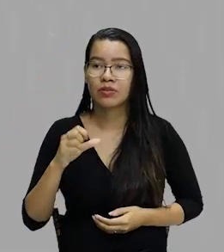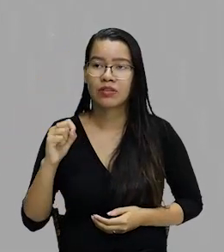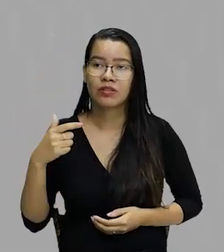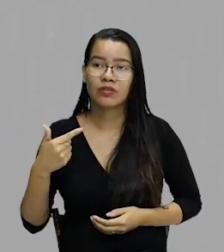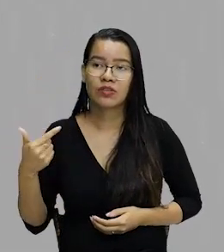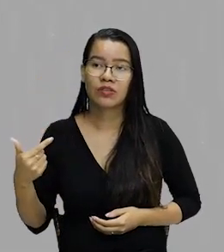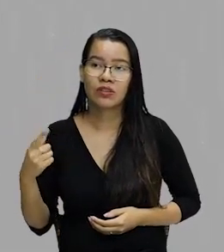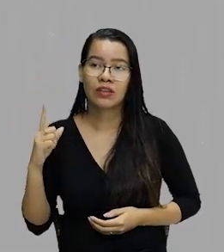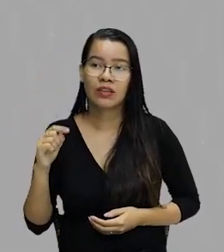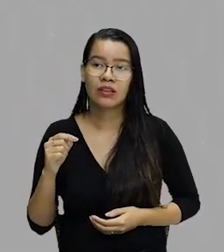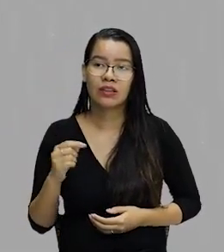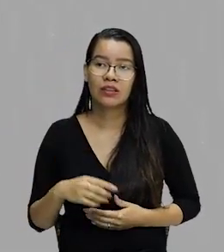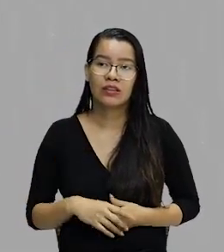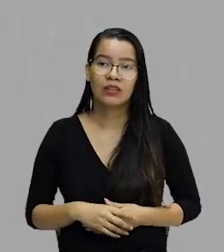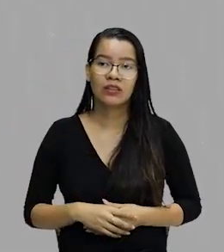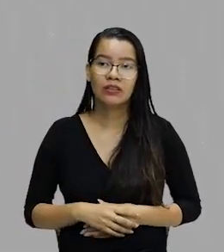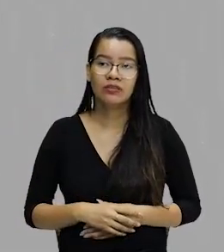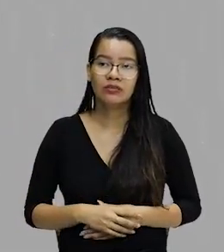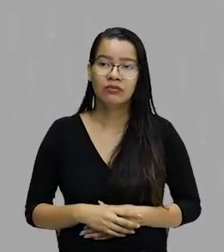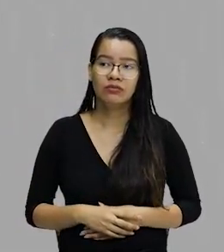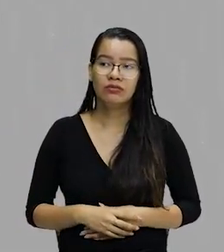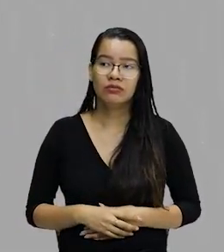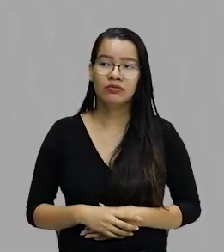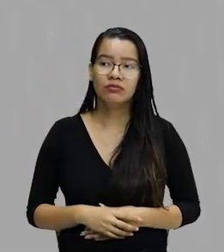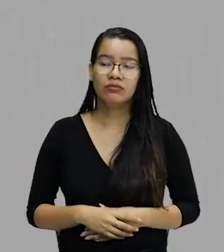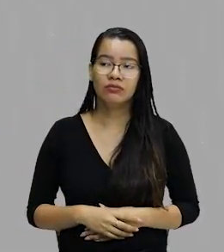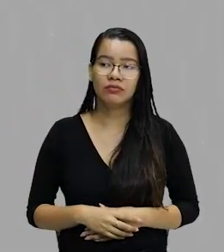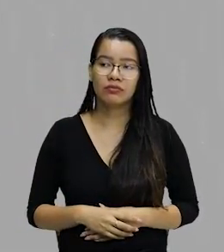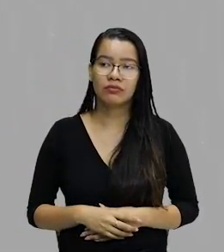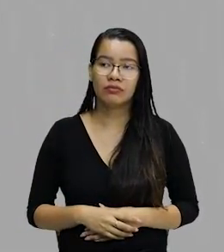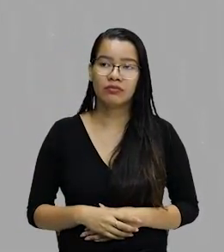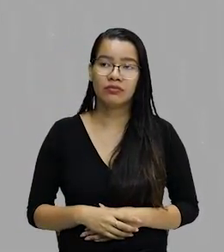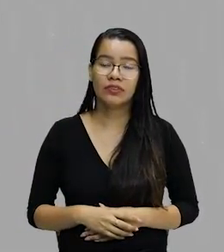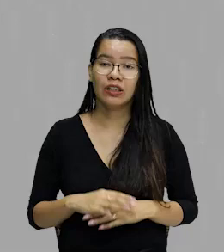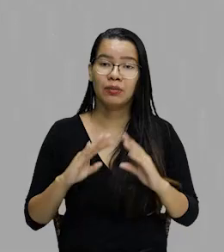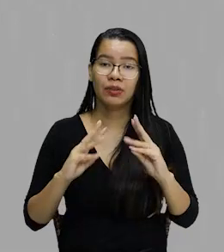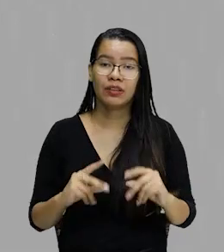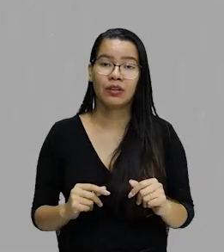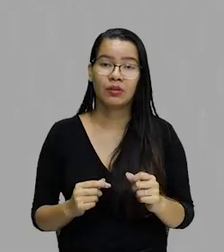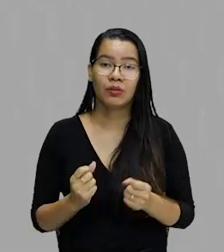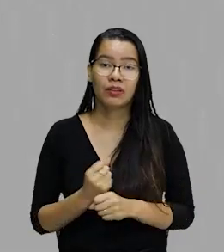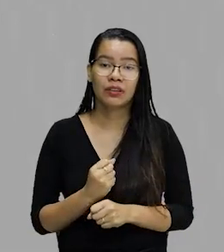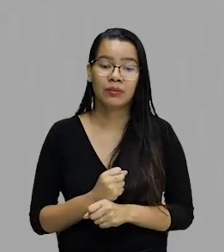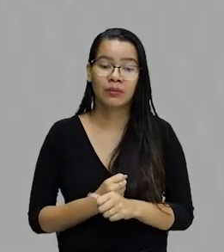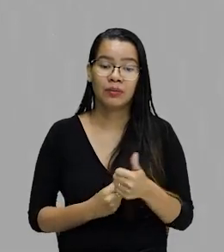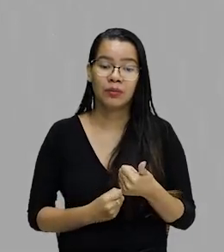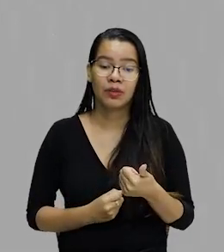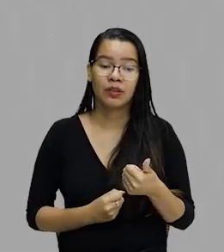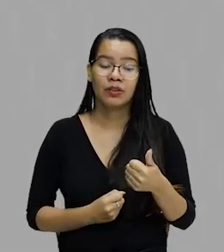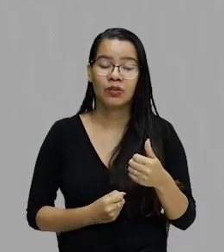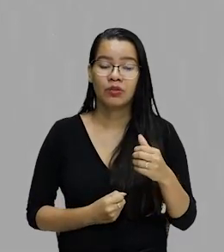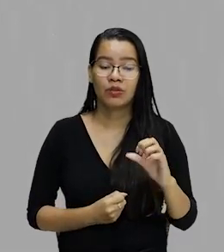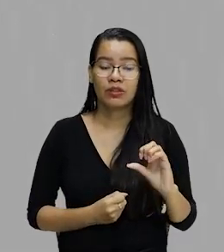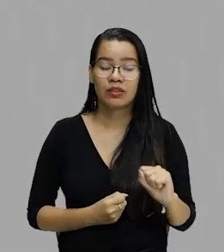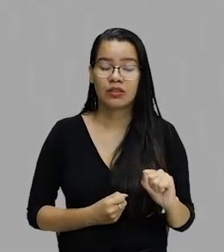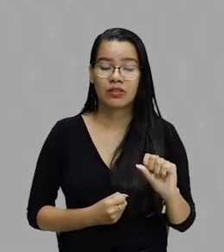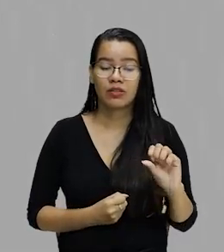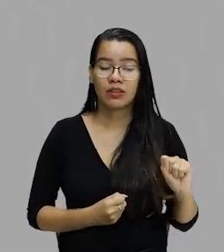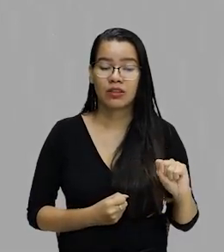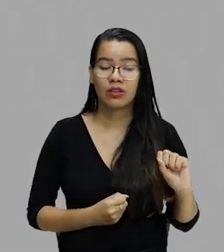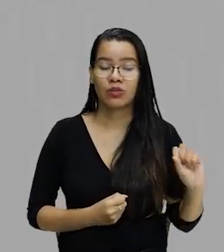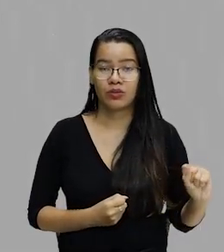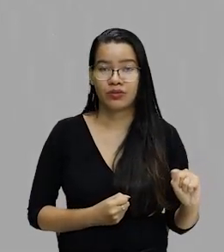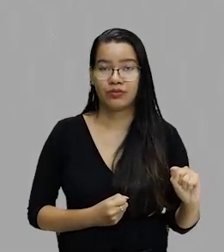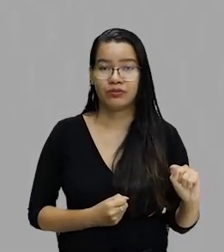é a independência, 7 de setembro de 1822. A abolição é 13 de maio de 1888. Então a